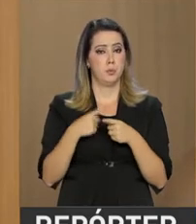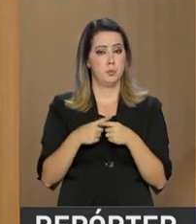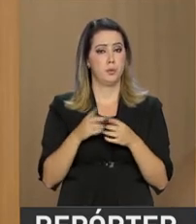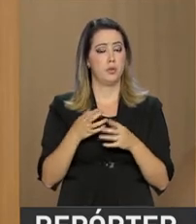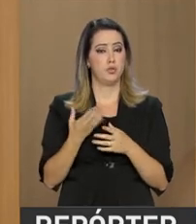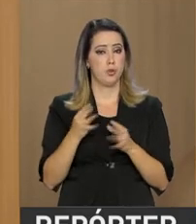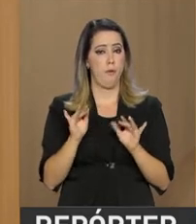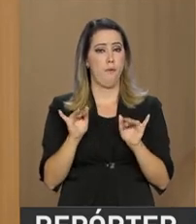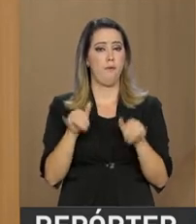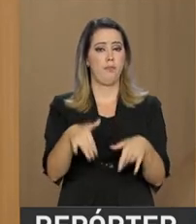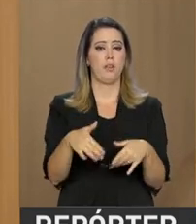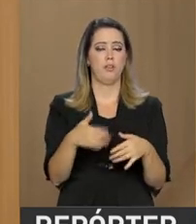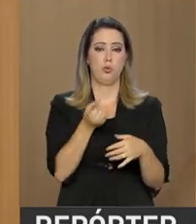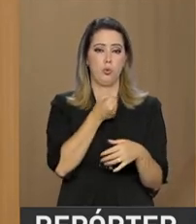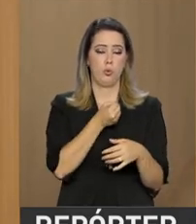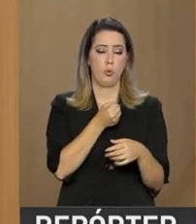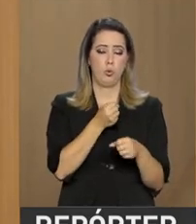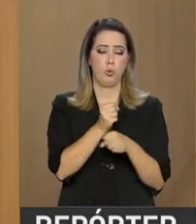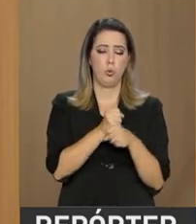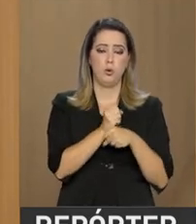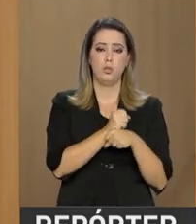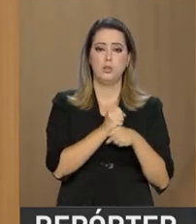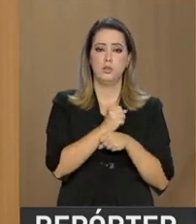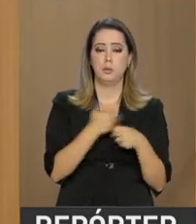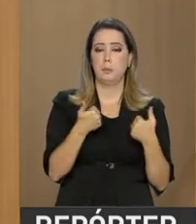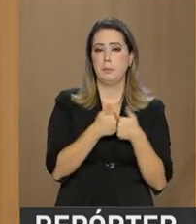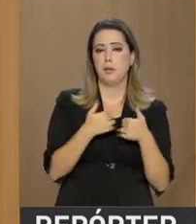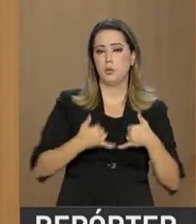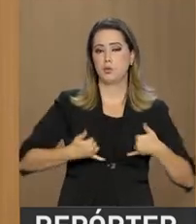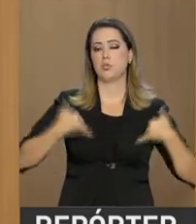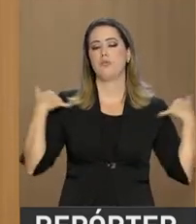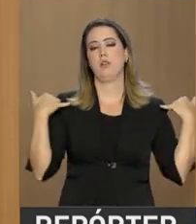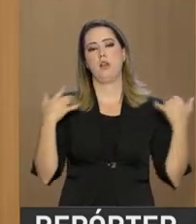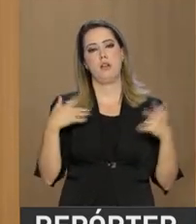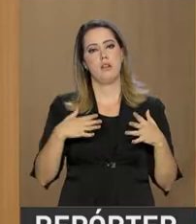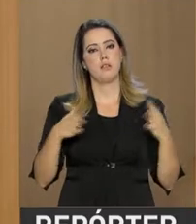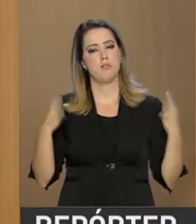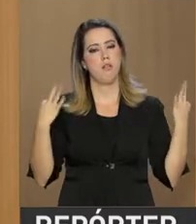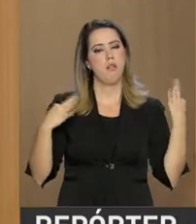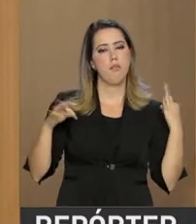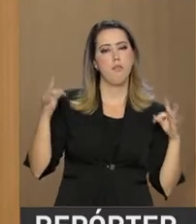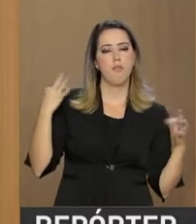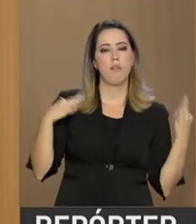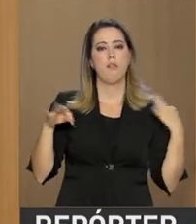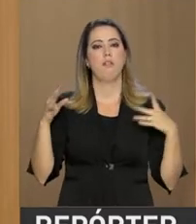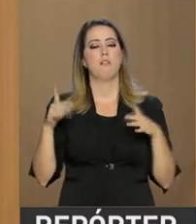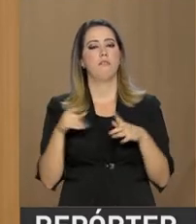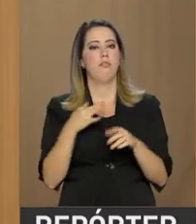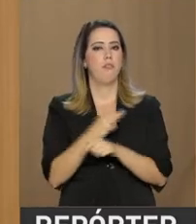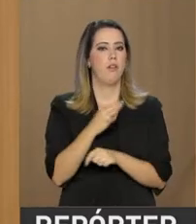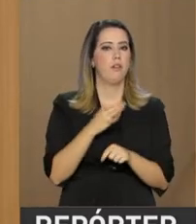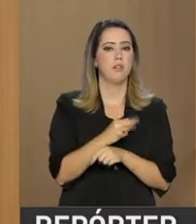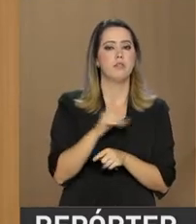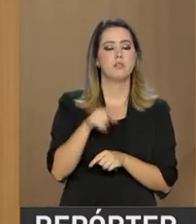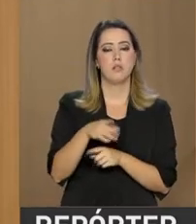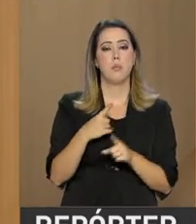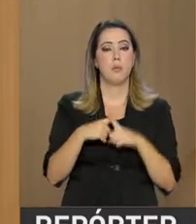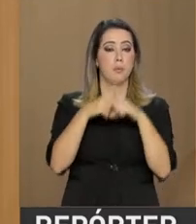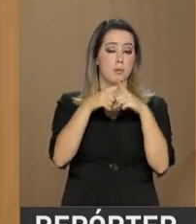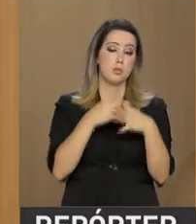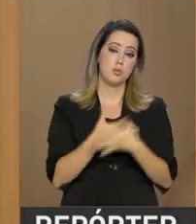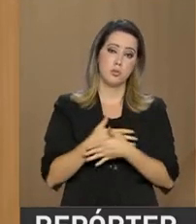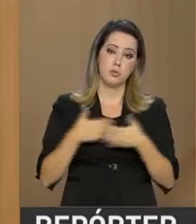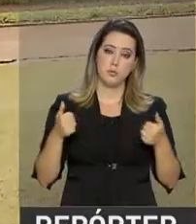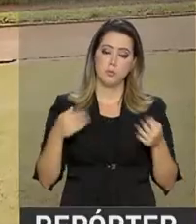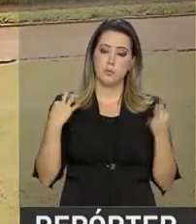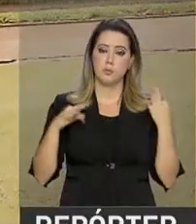final do ano, que se aproxima as festas e a temporada de férias escolares. Isso sempre dá um movimento positivo